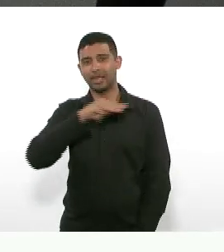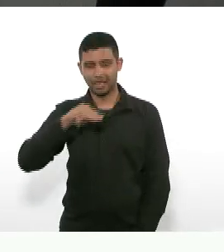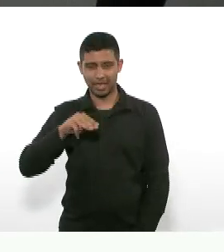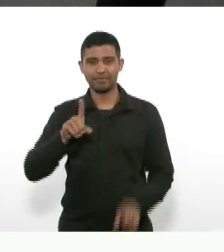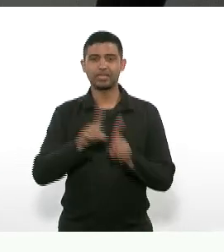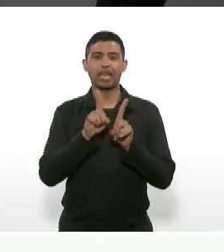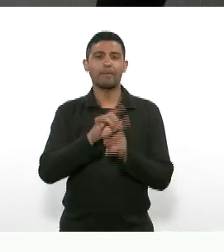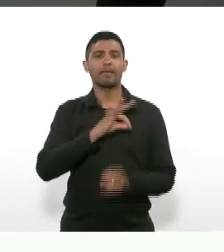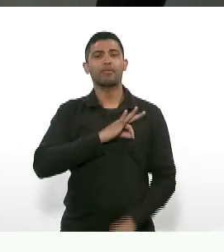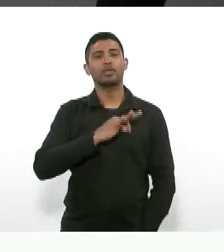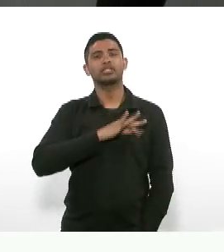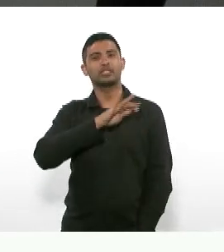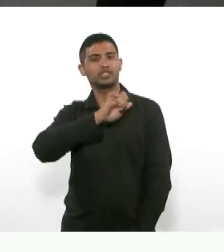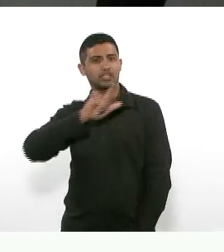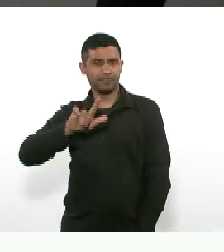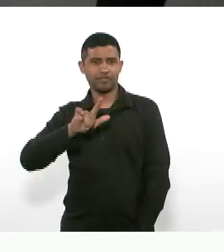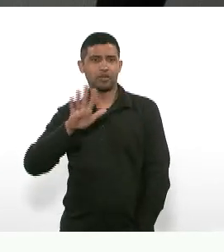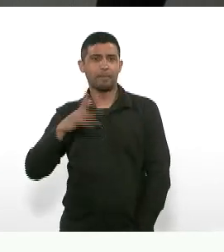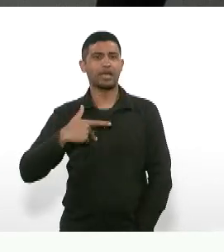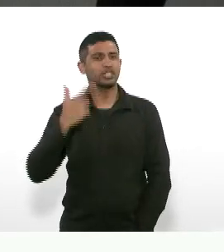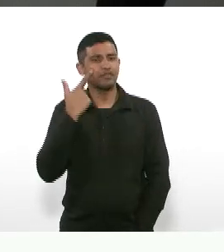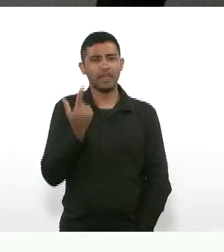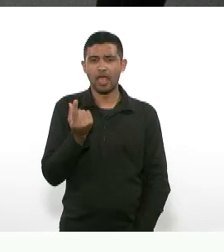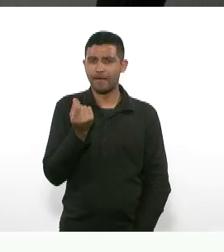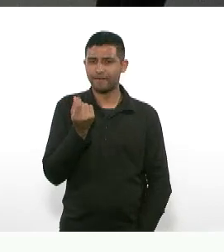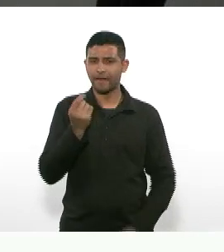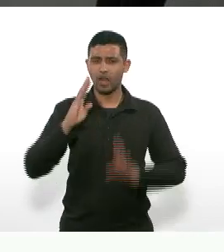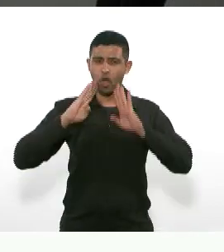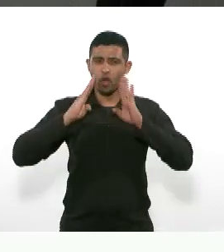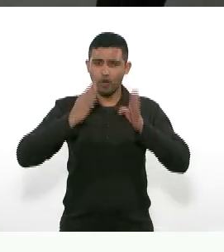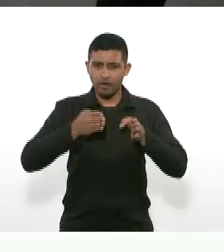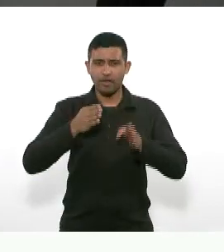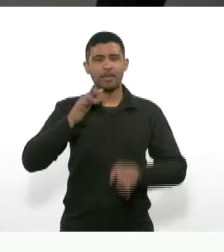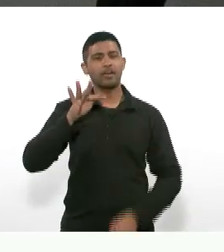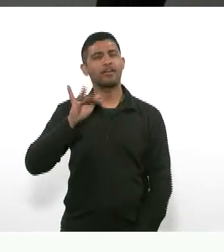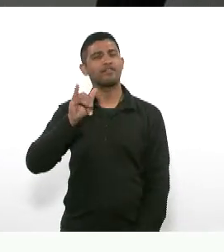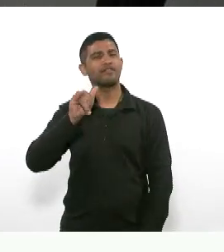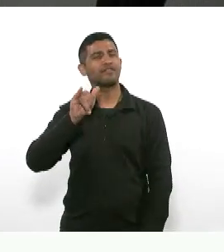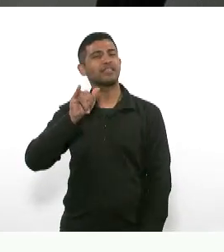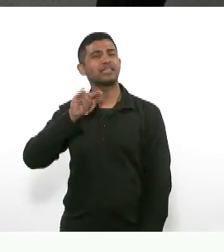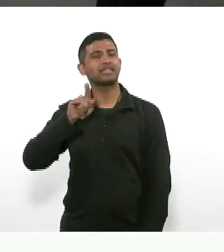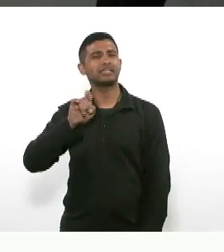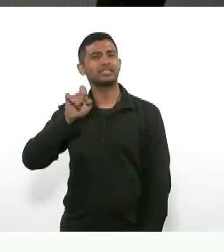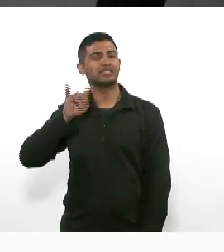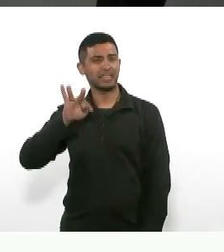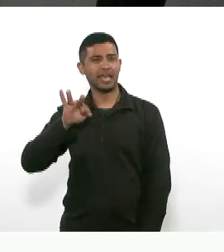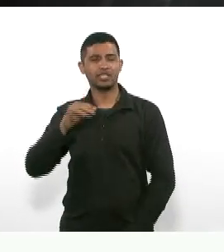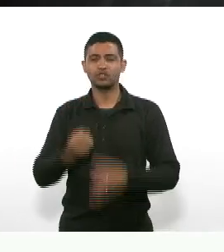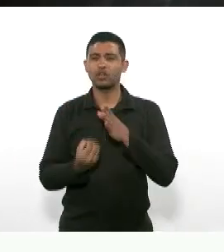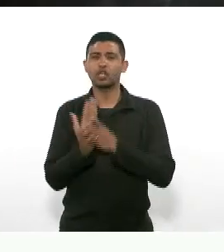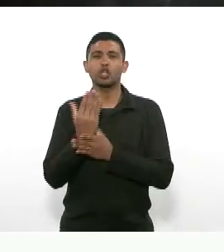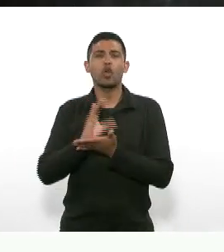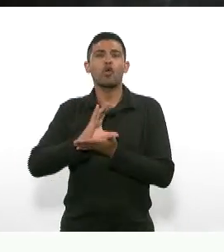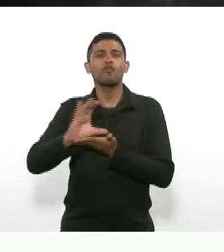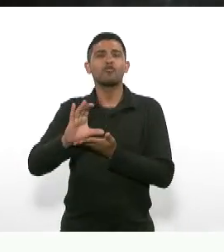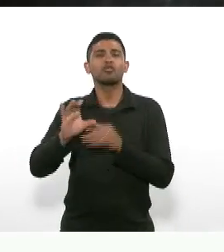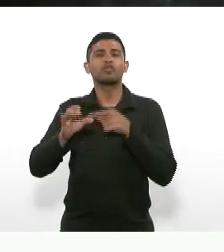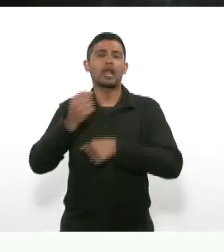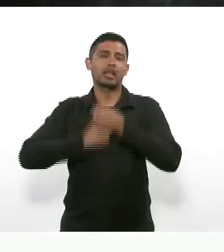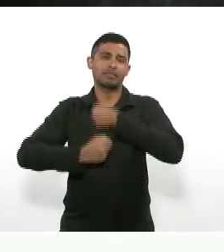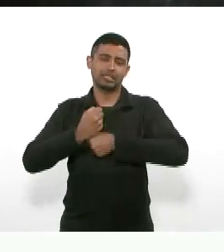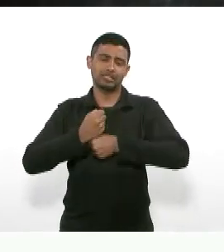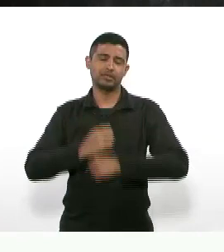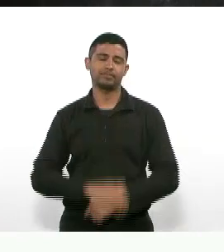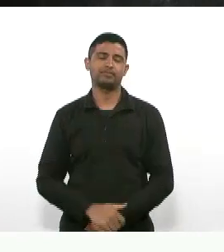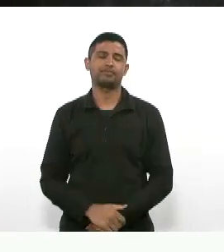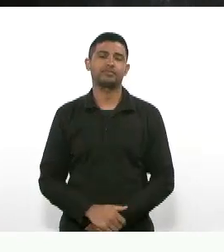Civil, desconsiderando aí os valores destinados pelo FISED, que foi o fundo criado no governo passado. Pode passar.